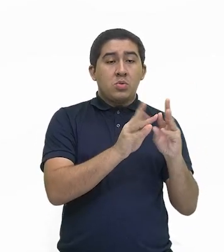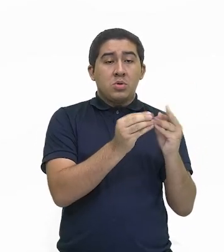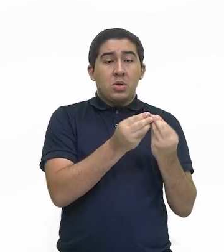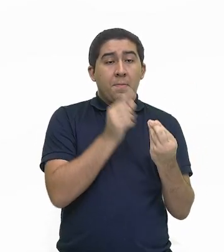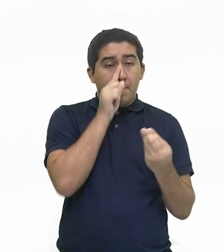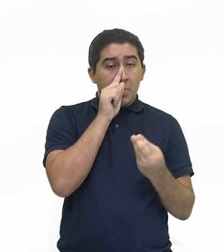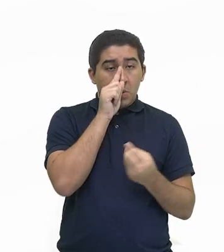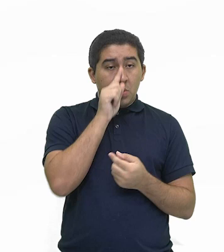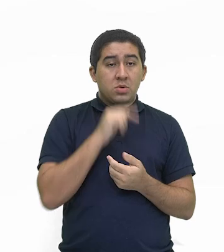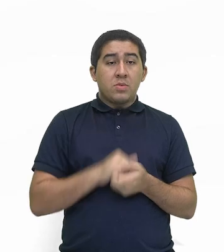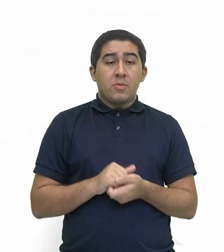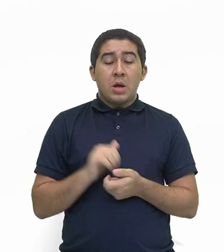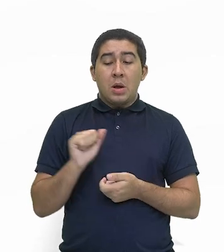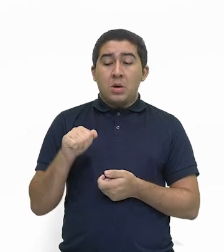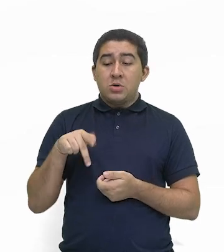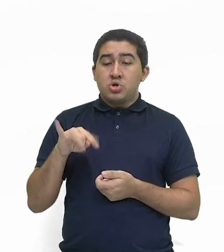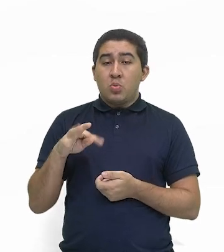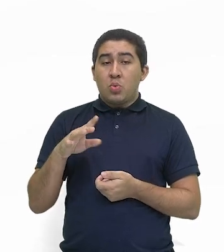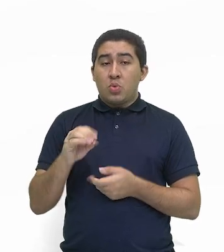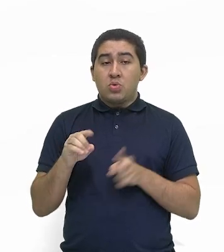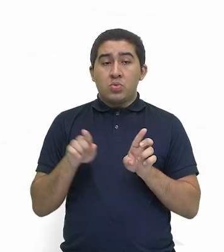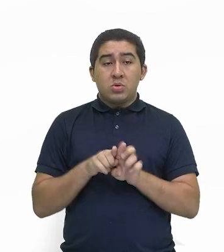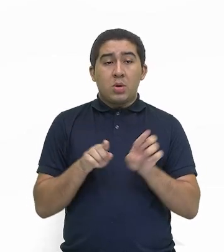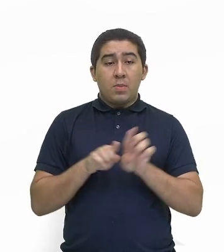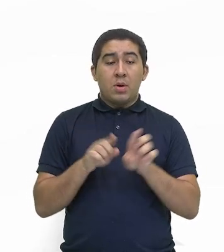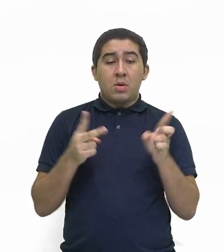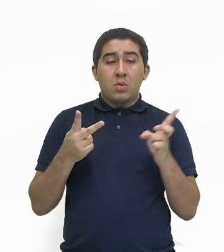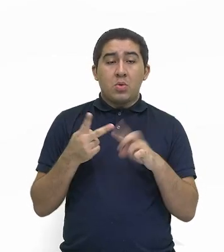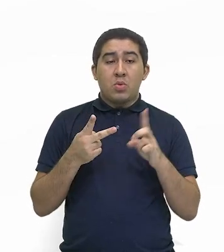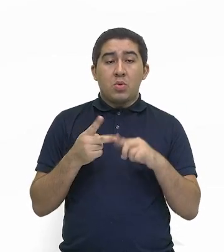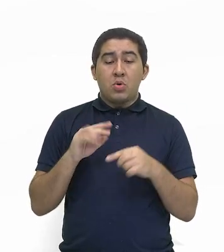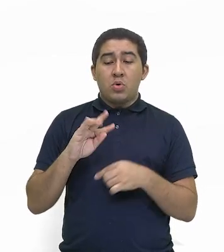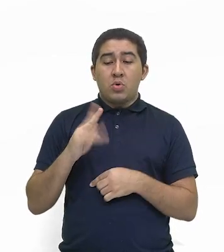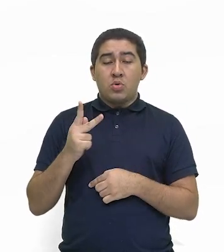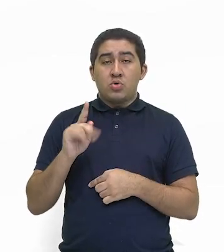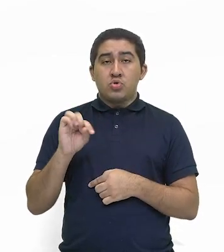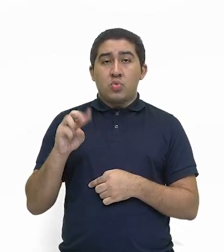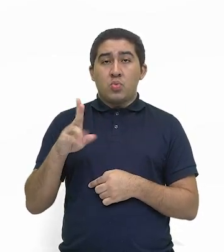o chumbo e o lítio. Todos eles são